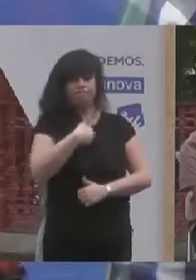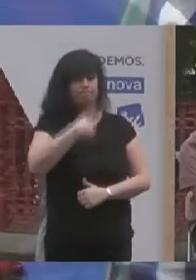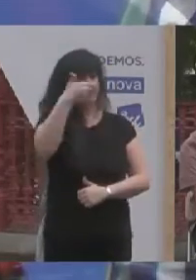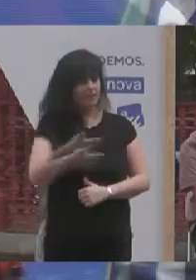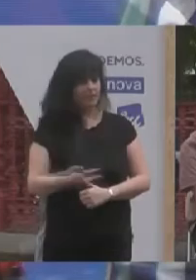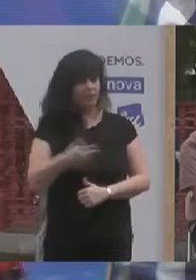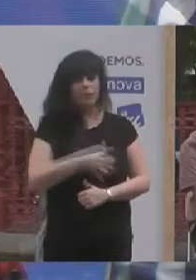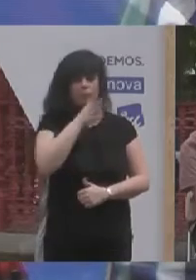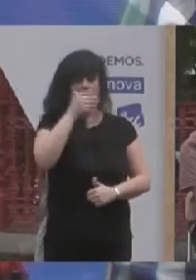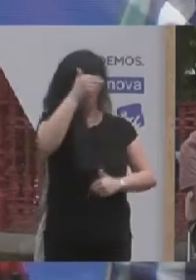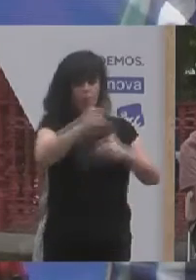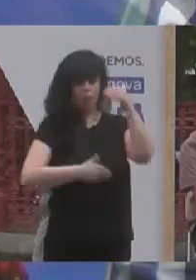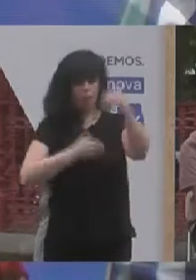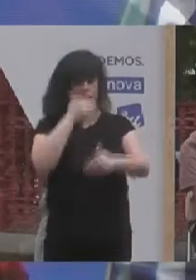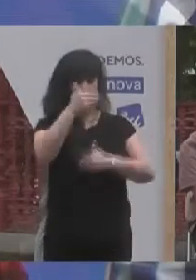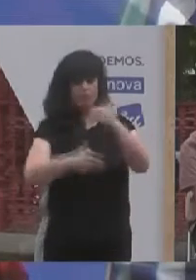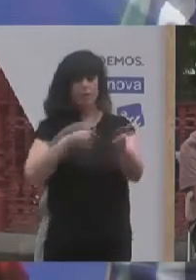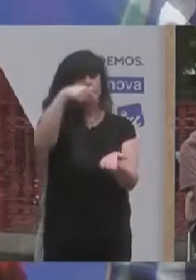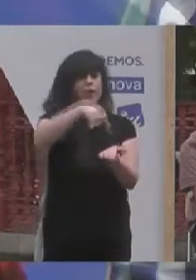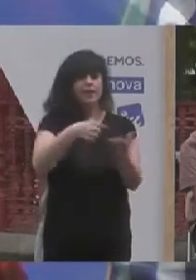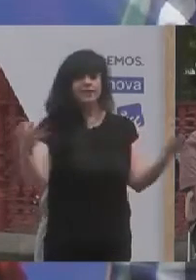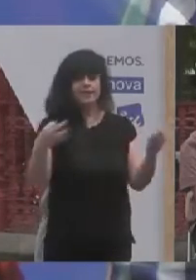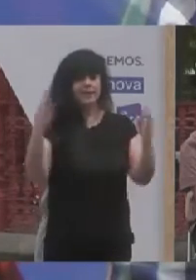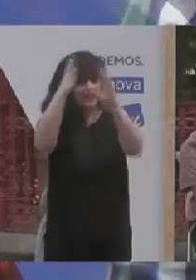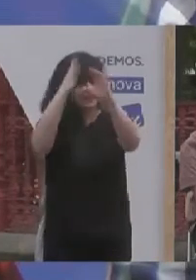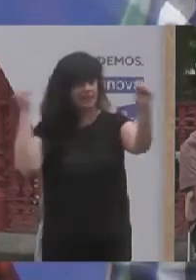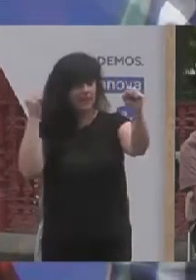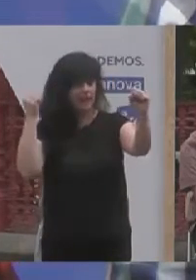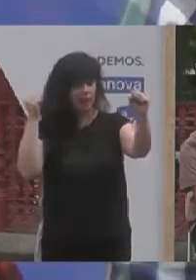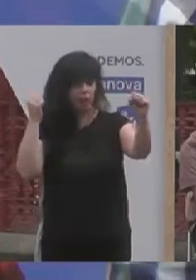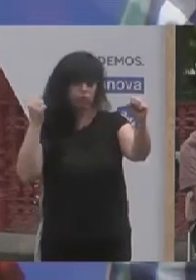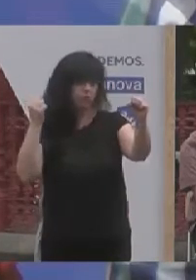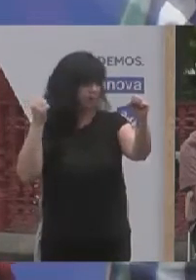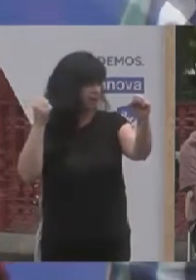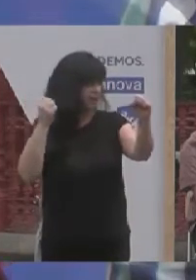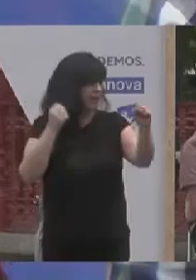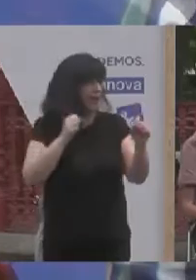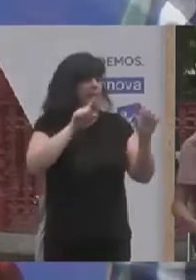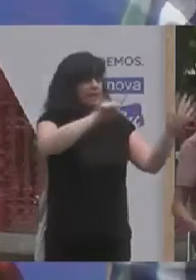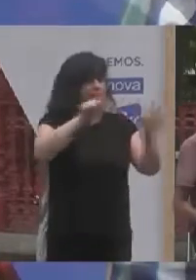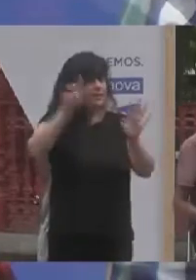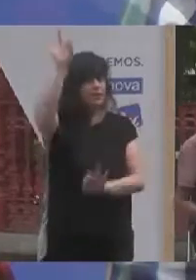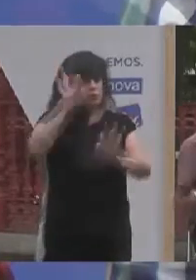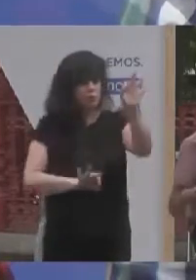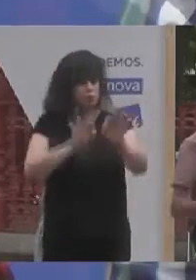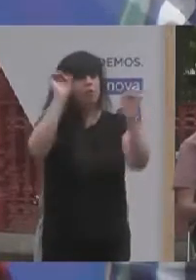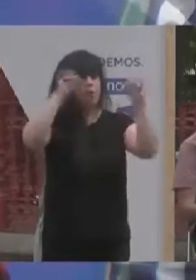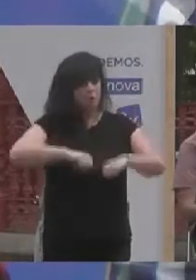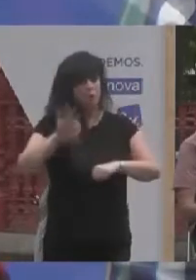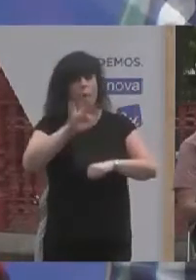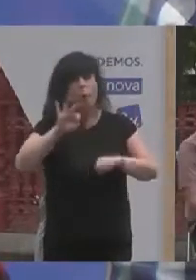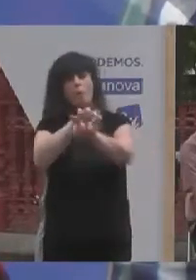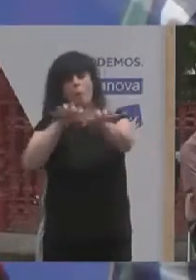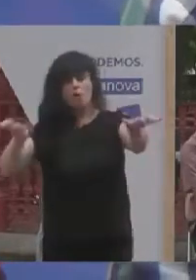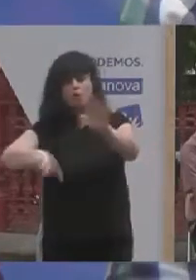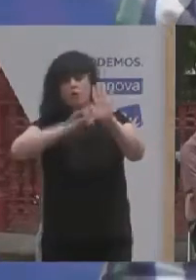procedimento exixe as 2/3 partes do Senado e, en segunda instancia, da maioría absoluta. Así,